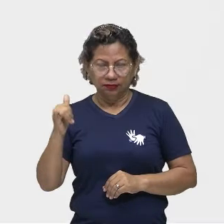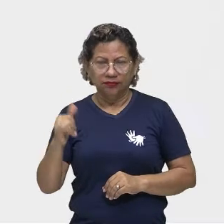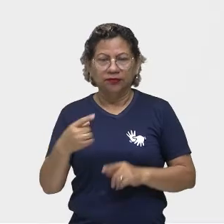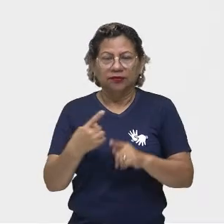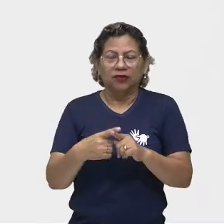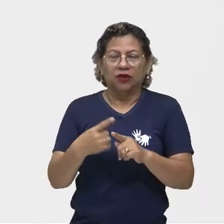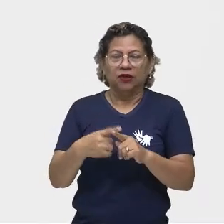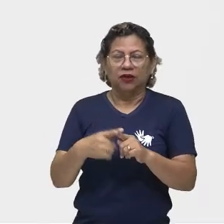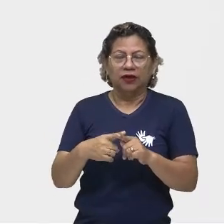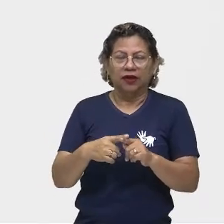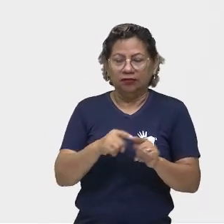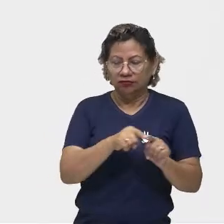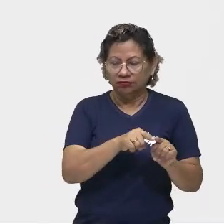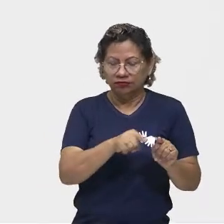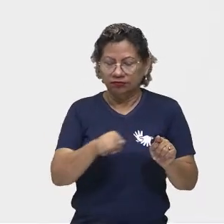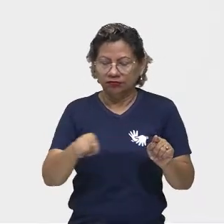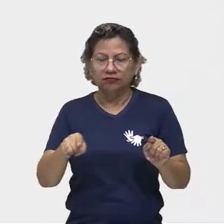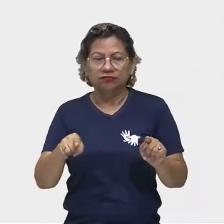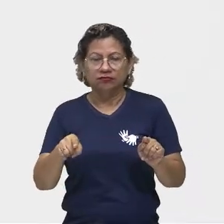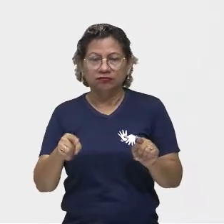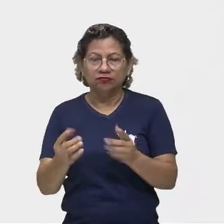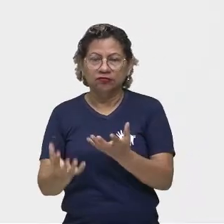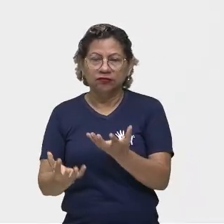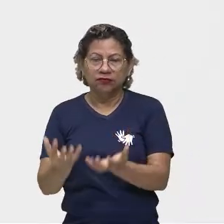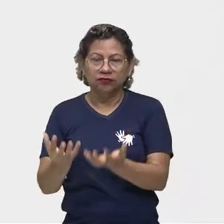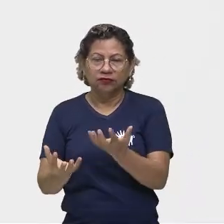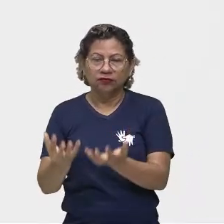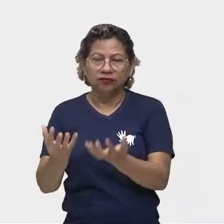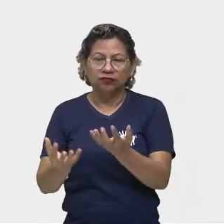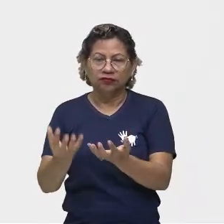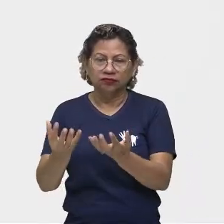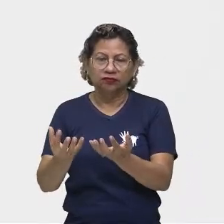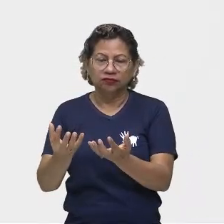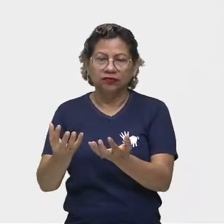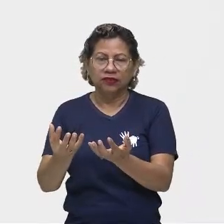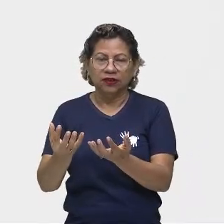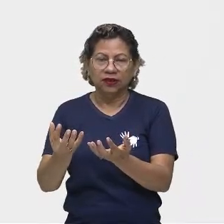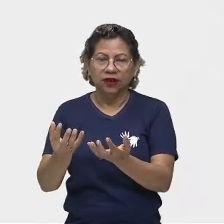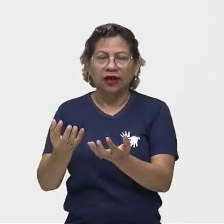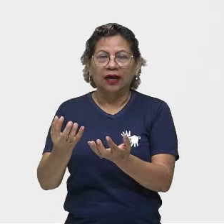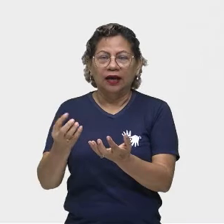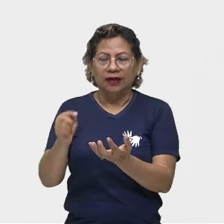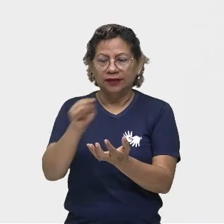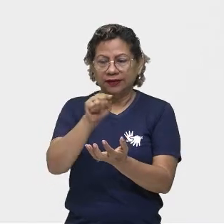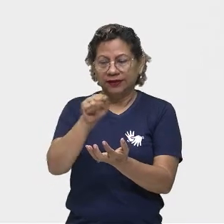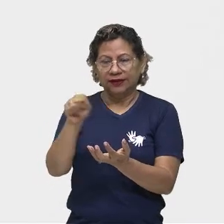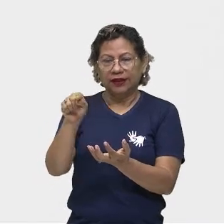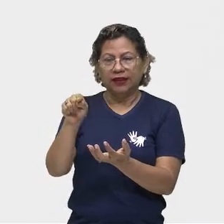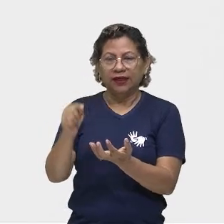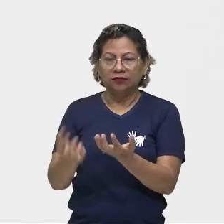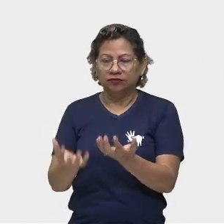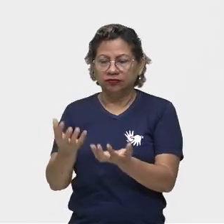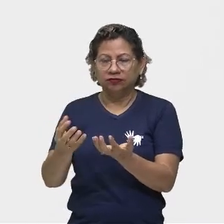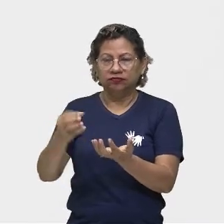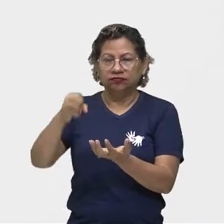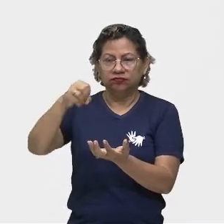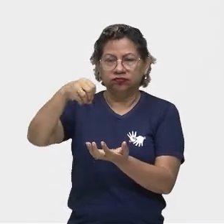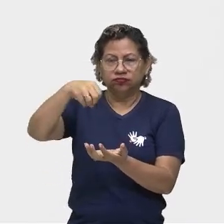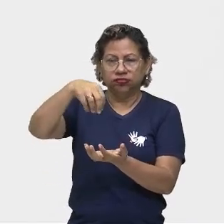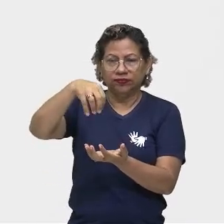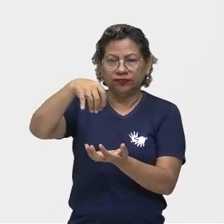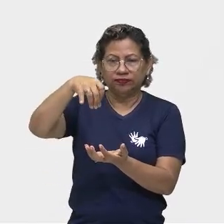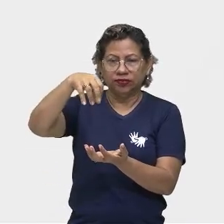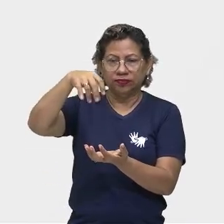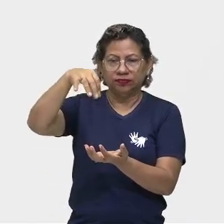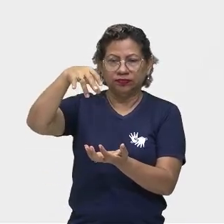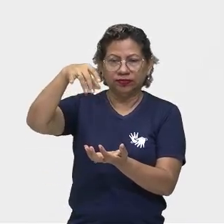desse combustível, a gente observa que aqui nessa caldeira, a gente tem aqui, ó, a transformação também